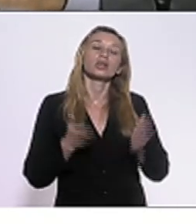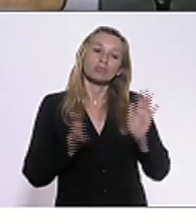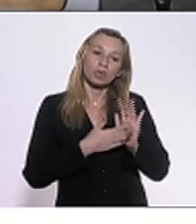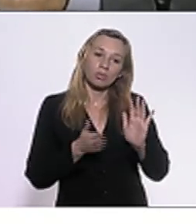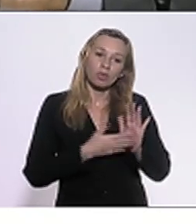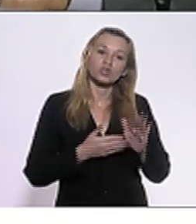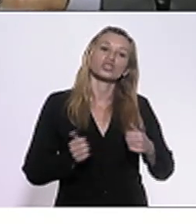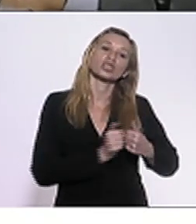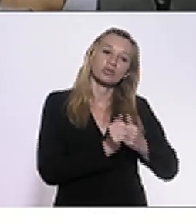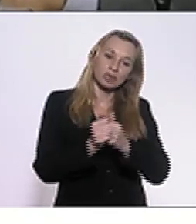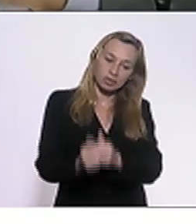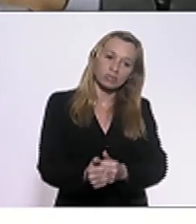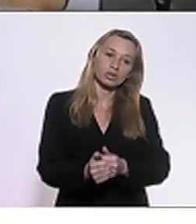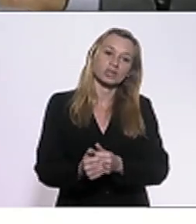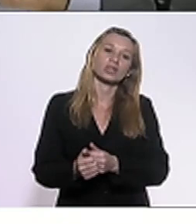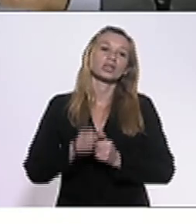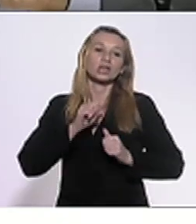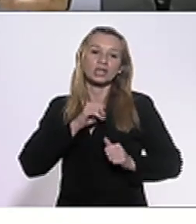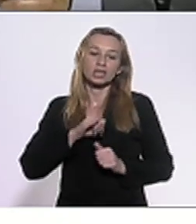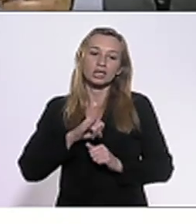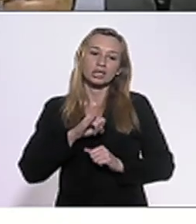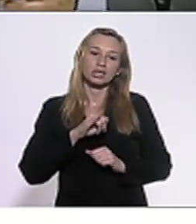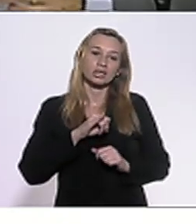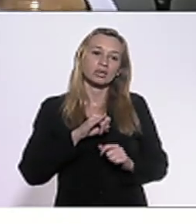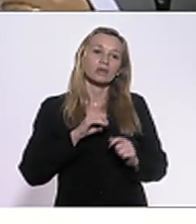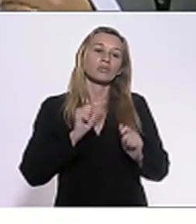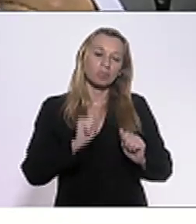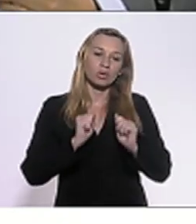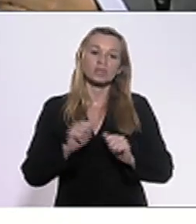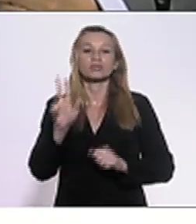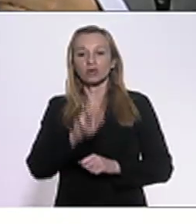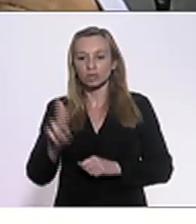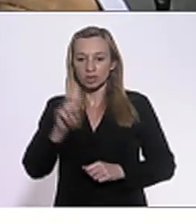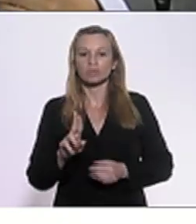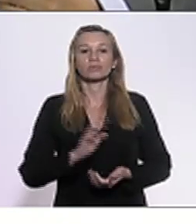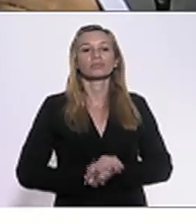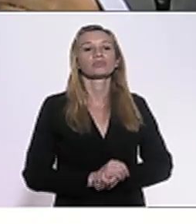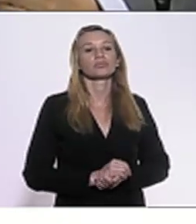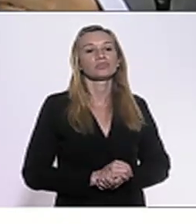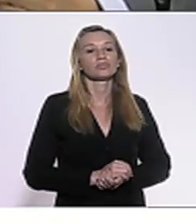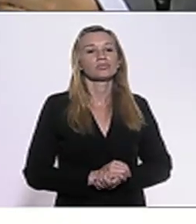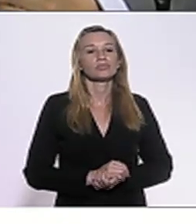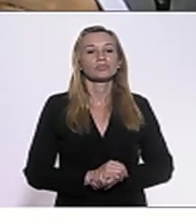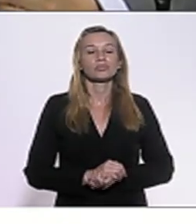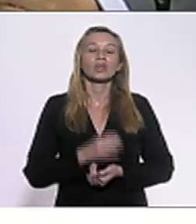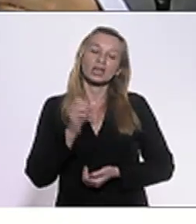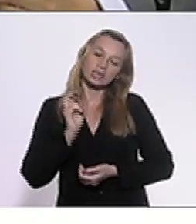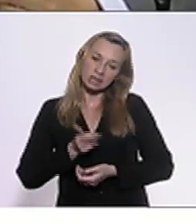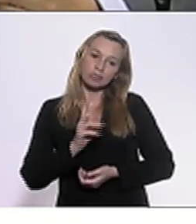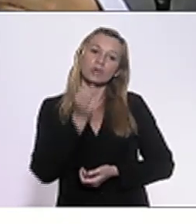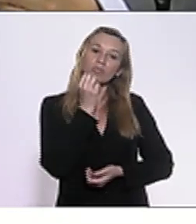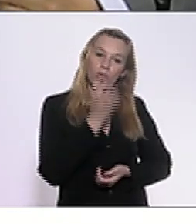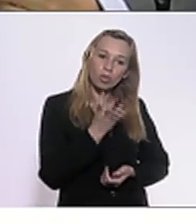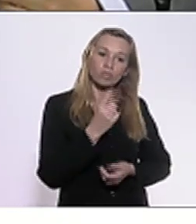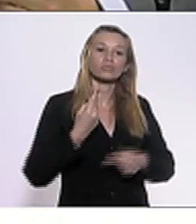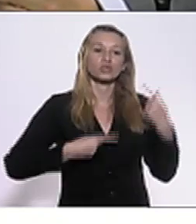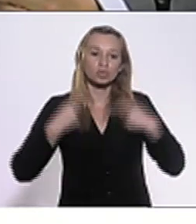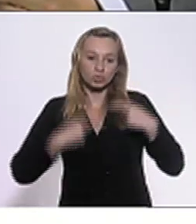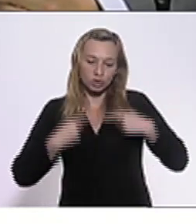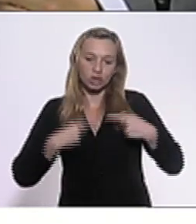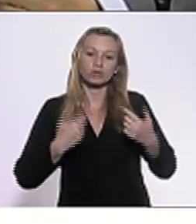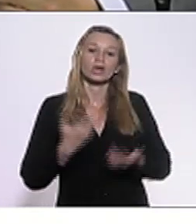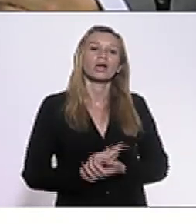propostas de encaminhamento que, porventura, a gente possa estar utilizando, né? É sempre bom estar discutindo